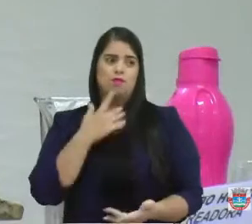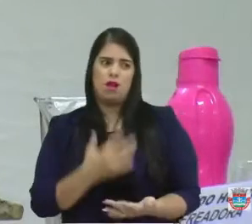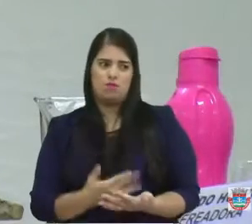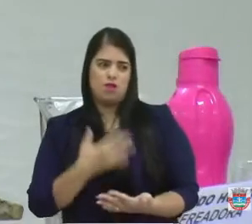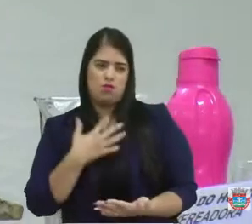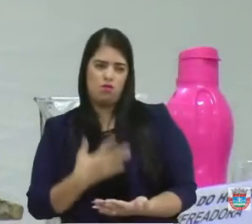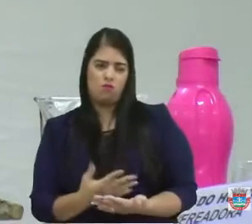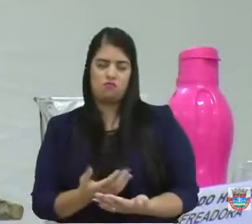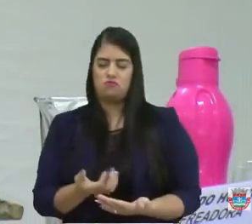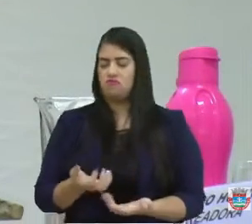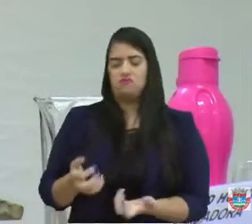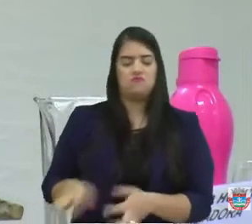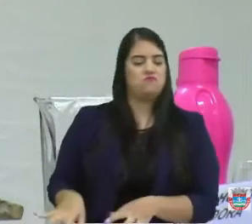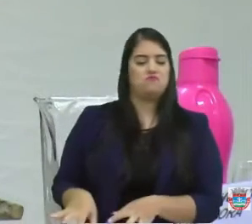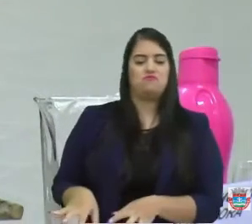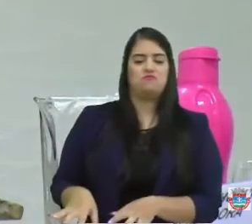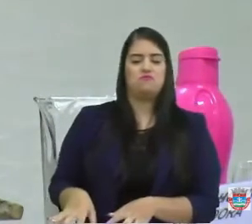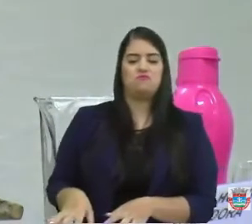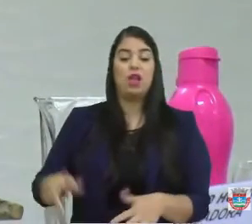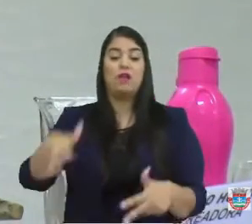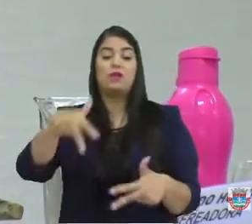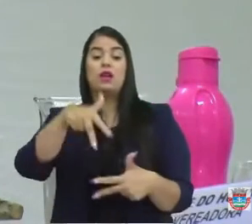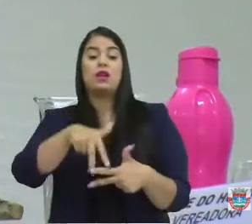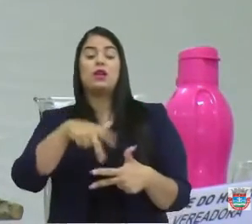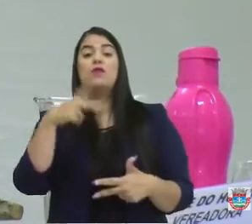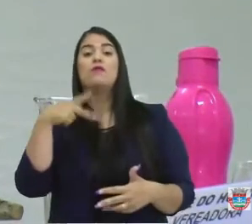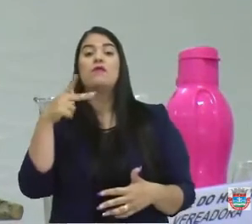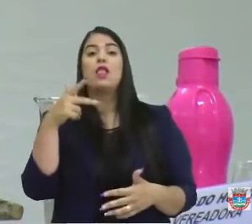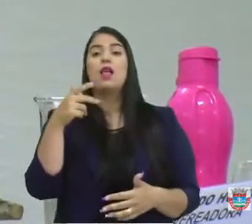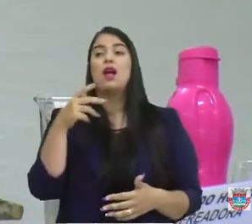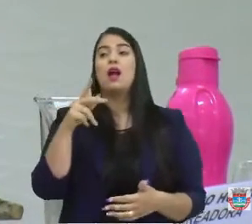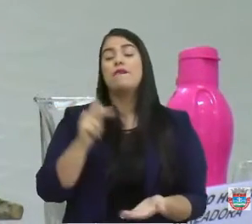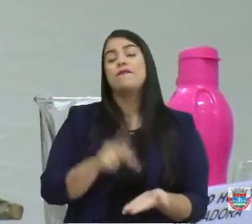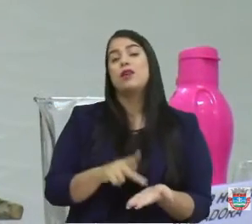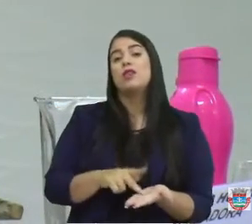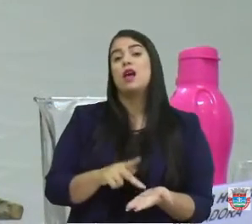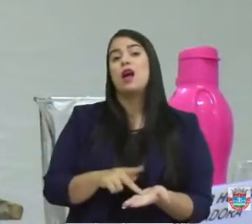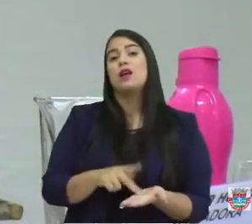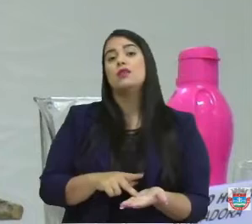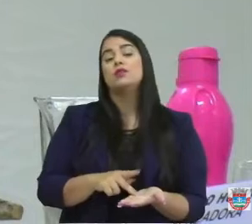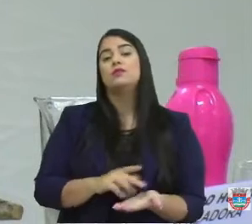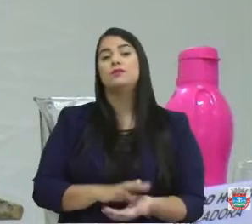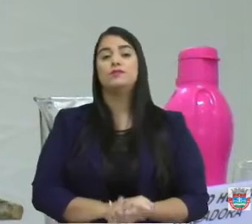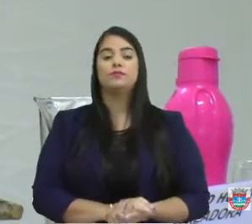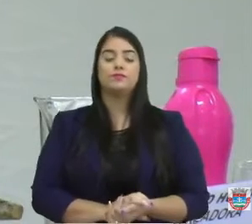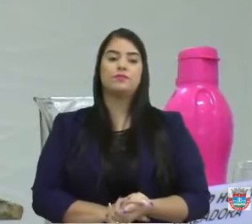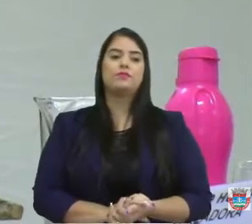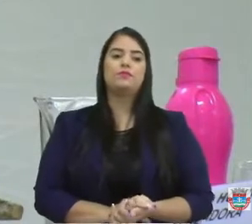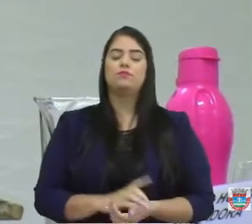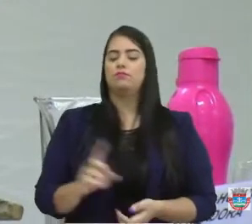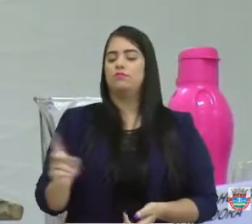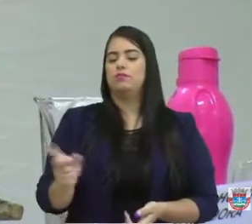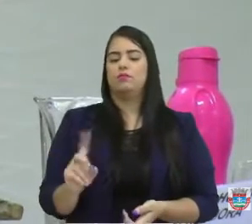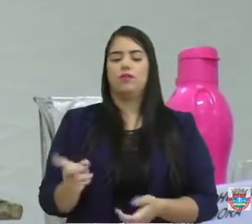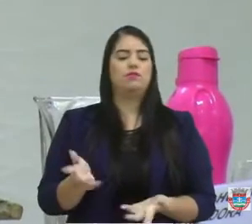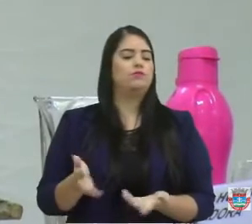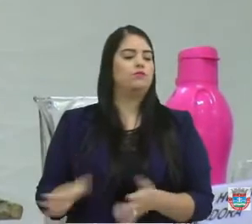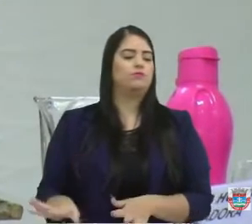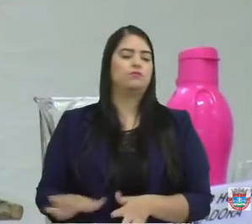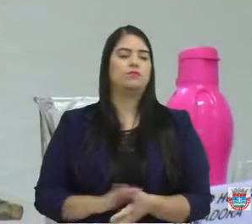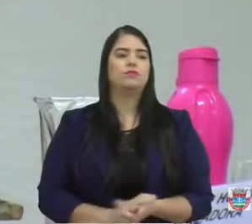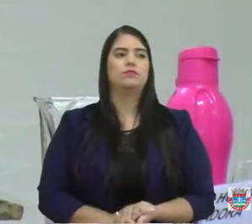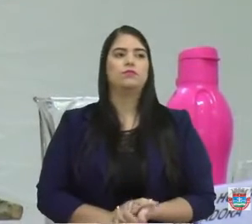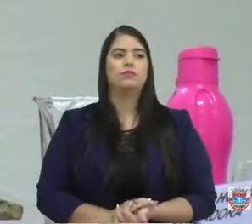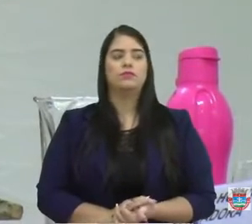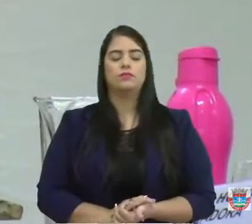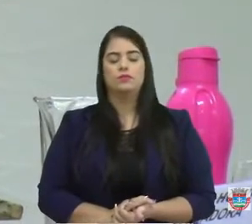venho aqui para falar a verdade, ser marionete de ninguém? Puxa saco de ninguém? Não. Você sabe quem é que paga o salário